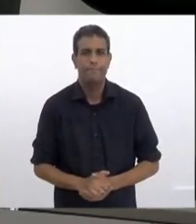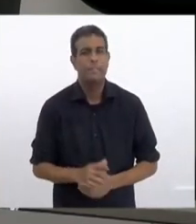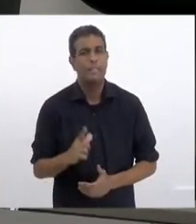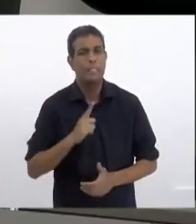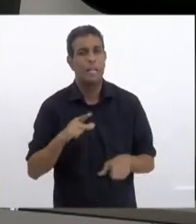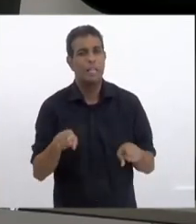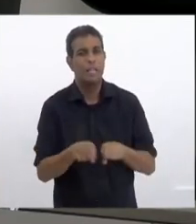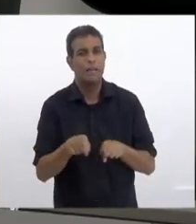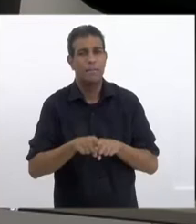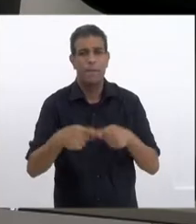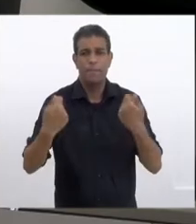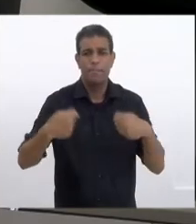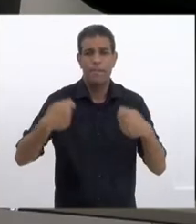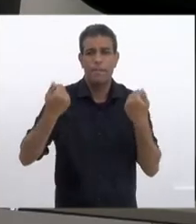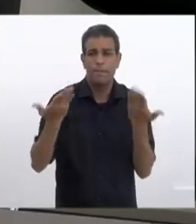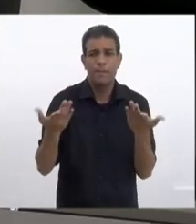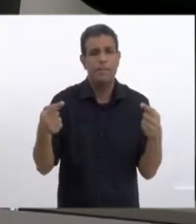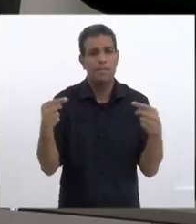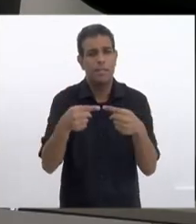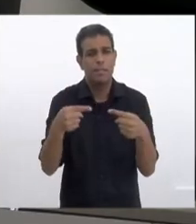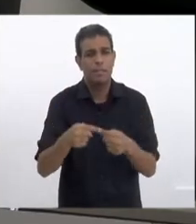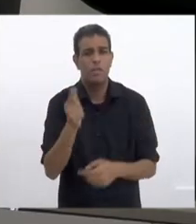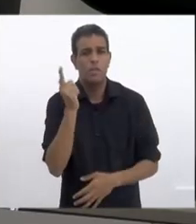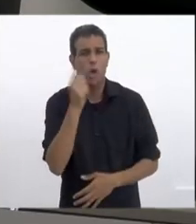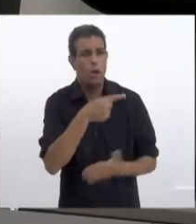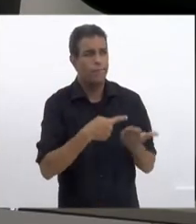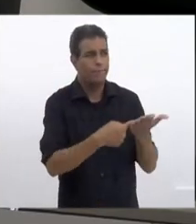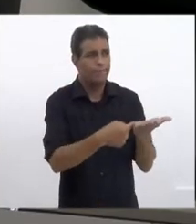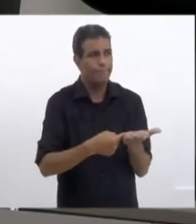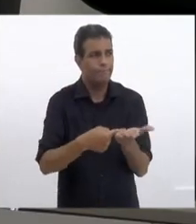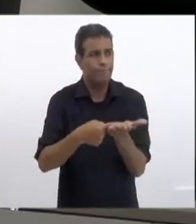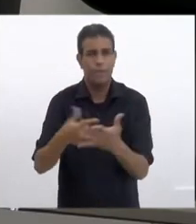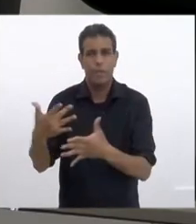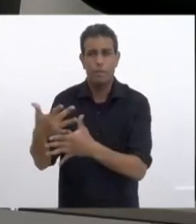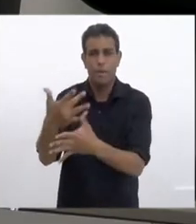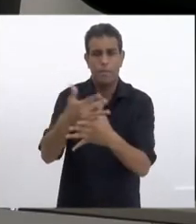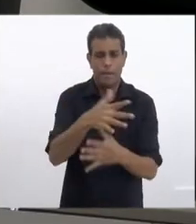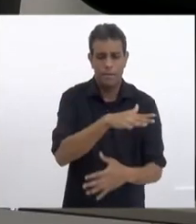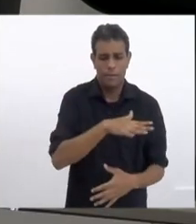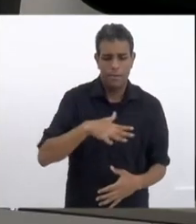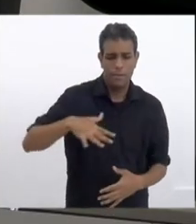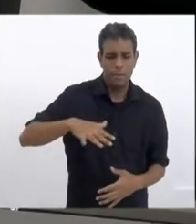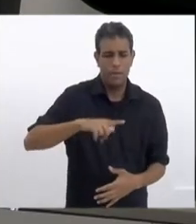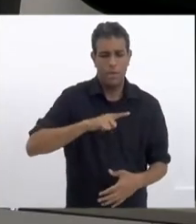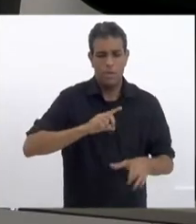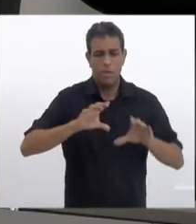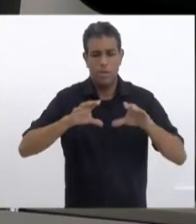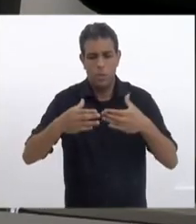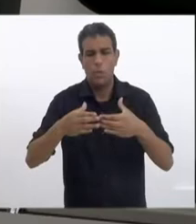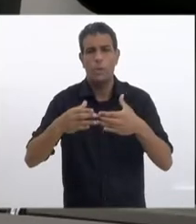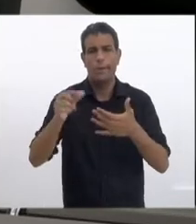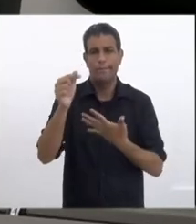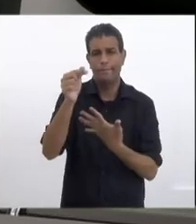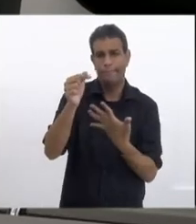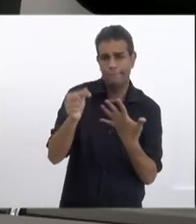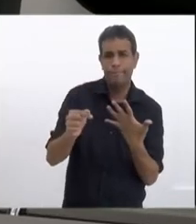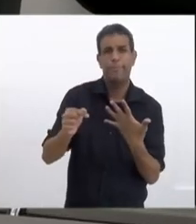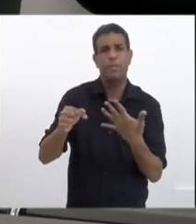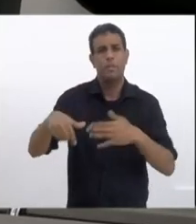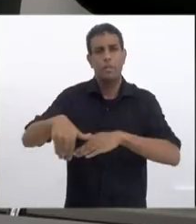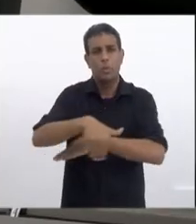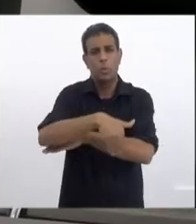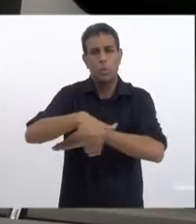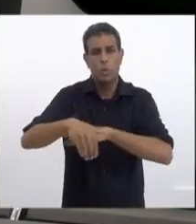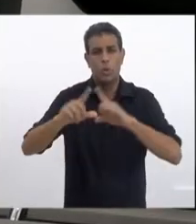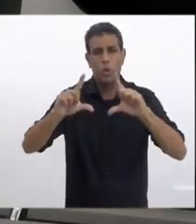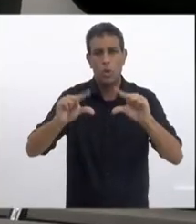também precisa que haja nos municípios diversos do Estado do Rio de Janeiro equipes de consultório na rua, programas de redução